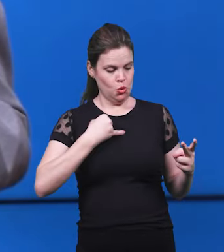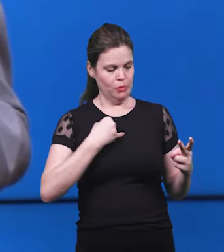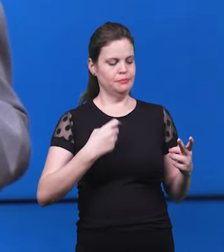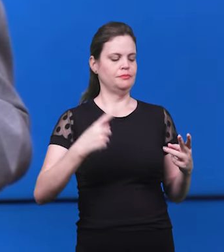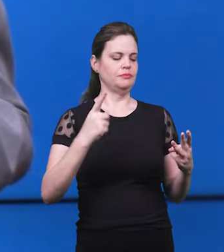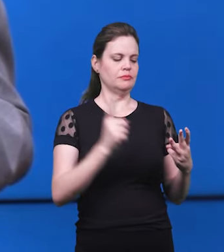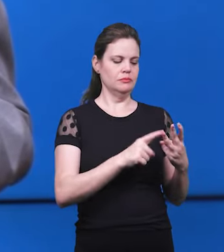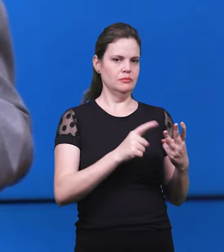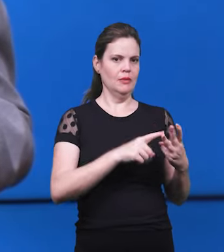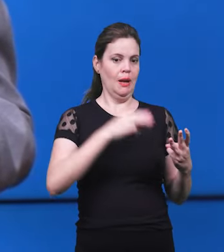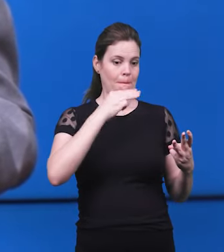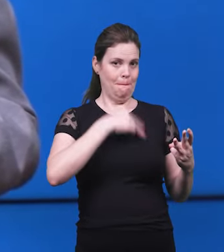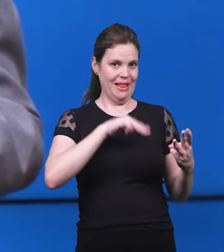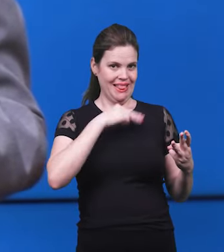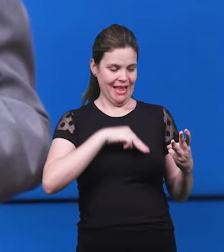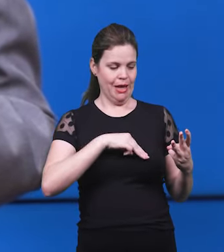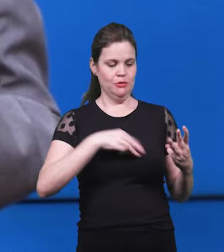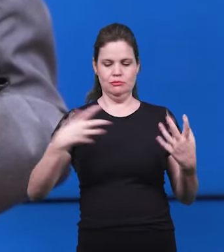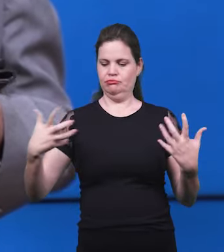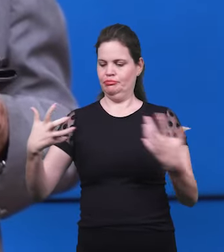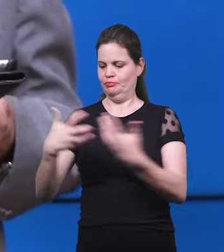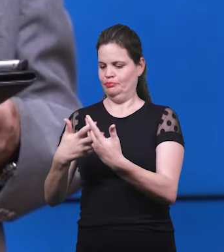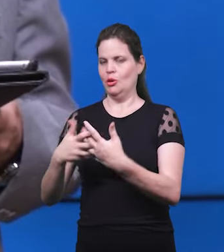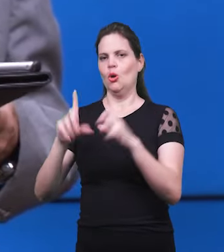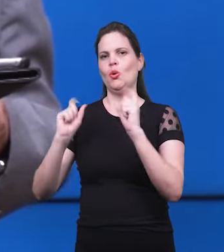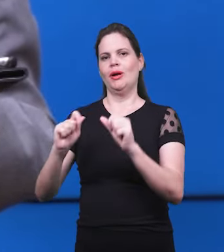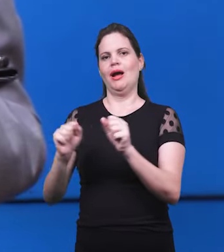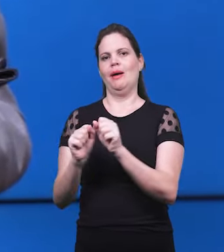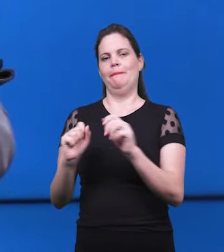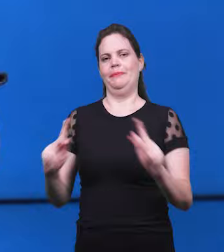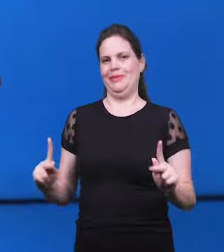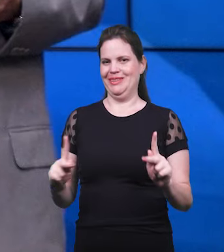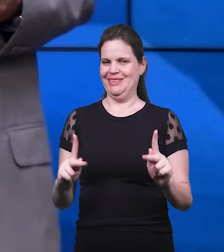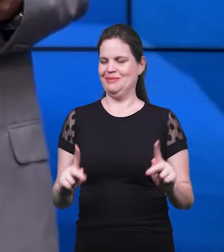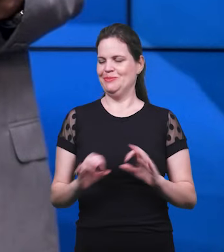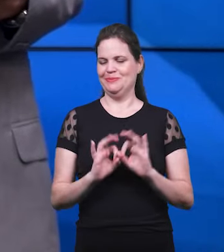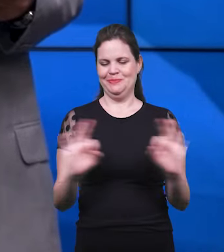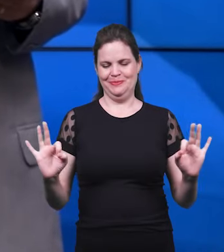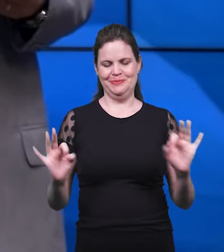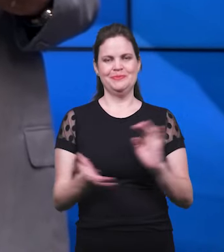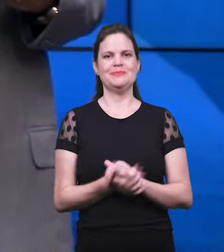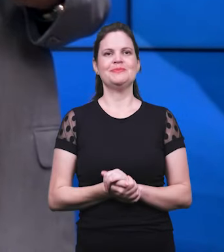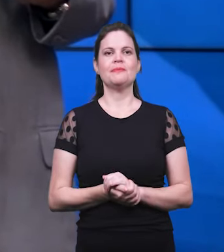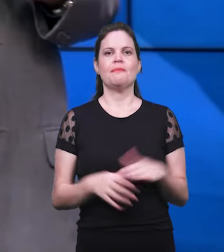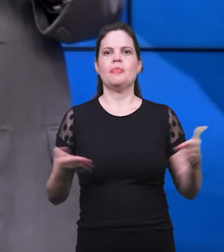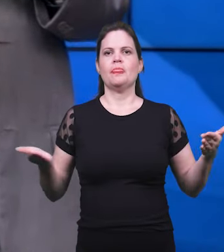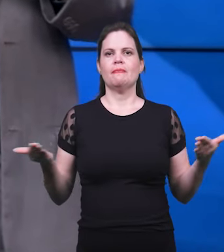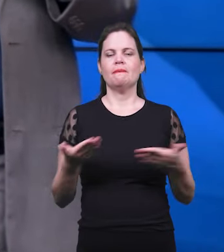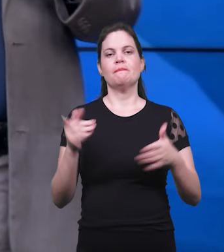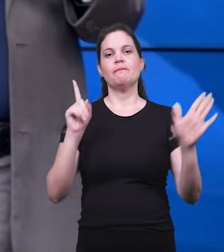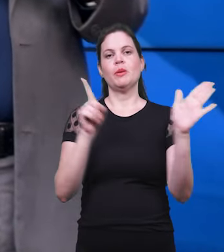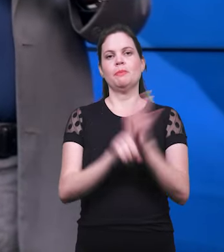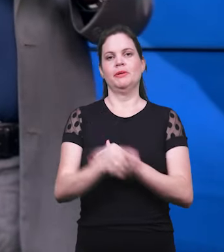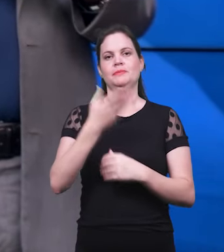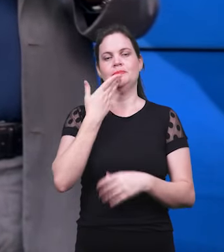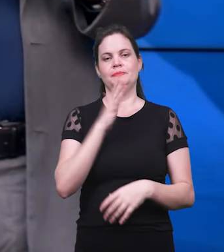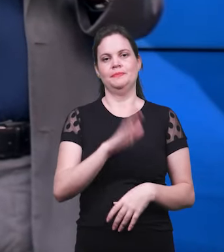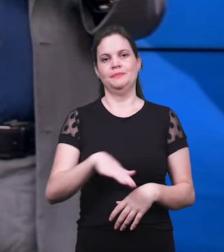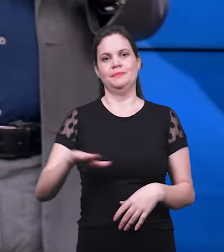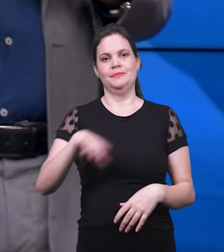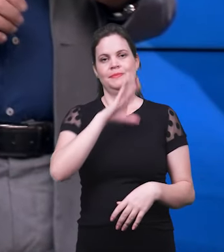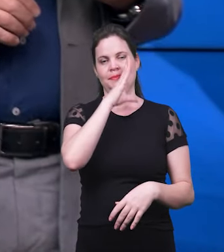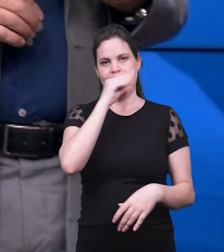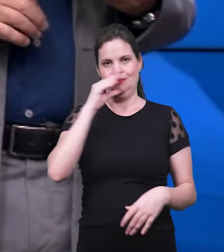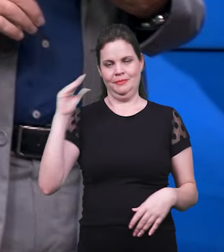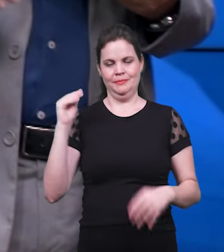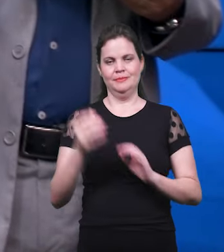escolhido para as revelações do Apocalipse. Muito bem colocado, glória a Deus. Agora sim, vamos à pergunta para as crianças intermediárias e